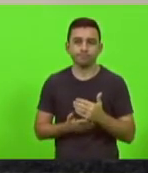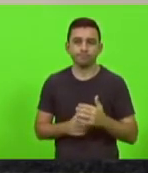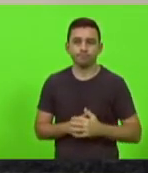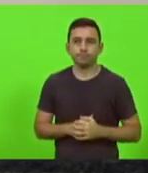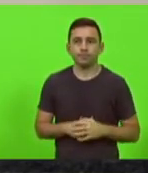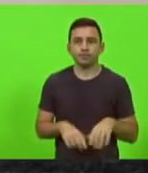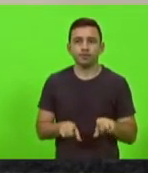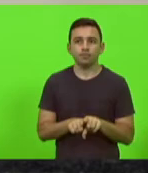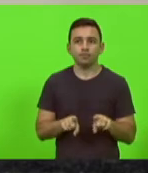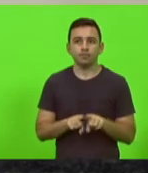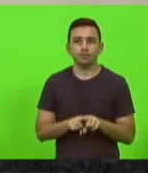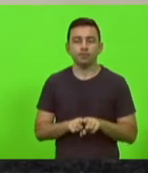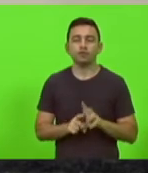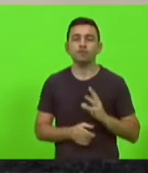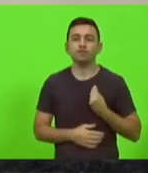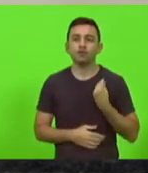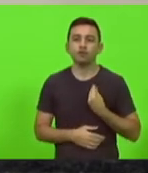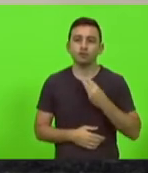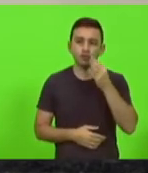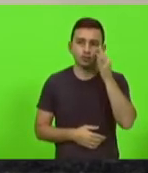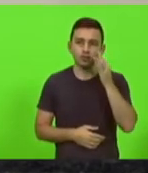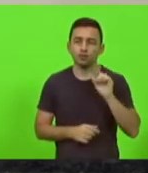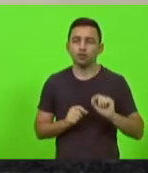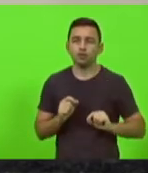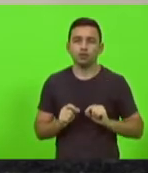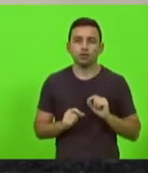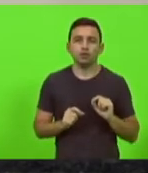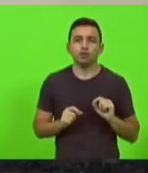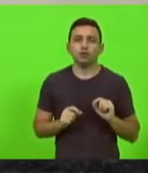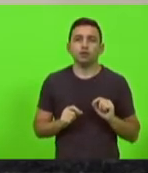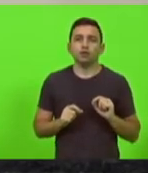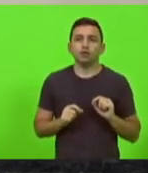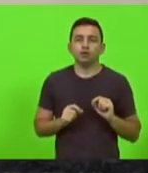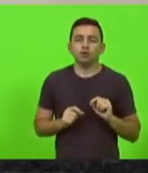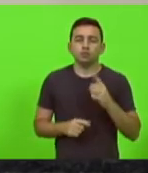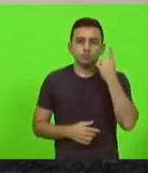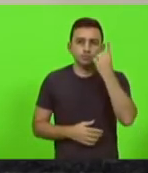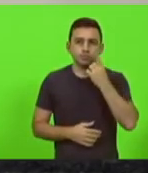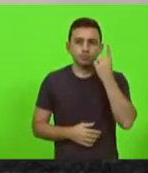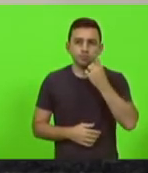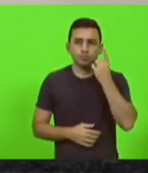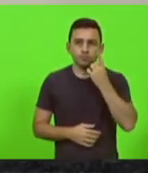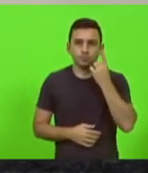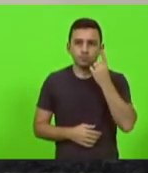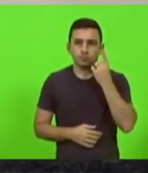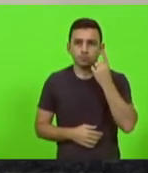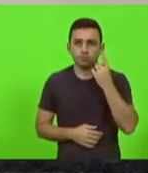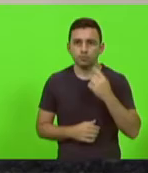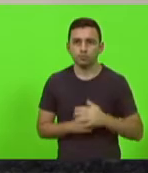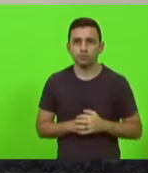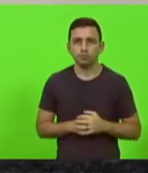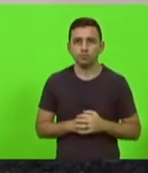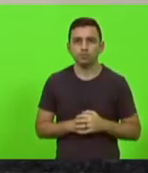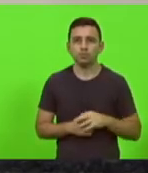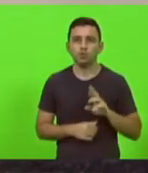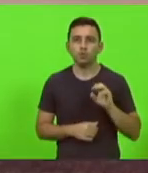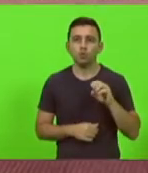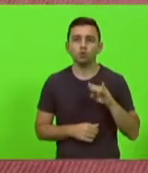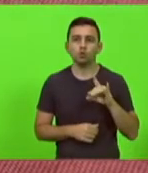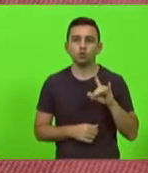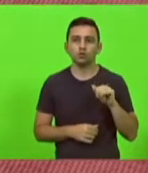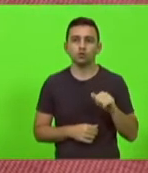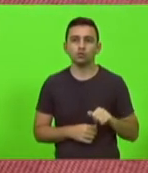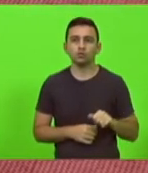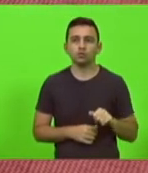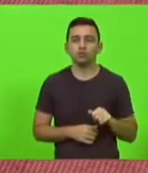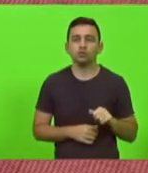Também a presença do excelentíssimo senhor deputado estadual, deputado da Rondônia, e